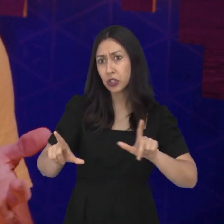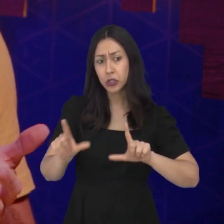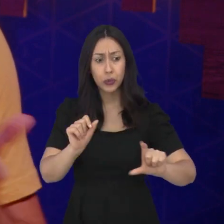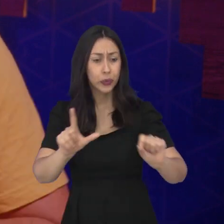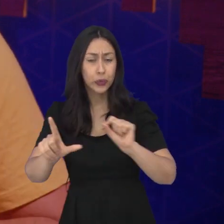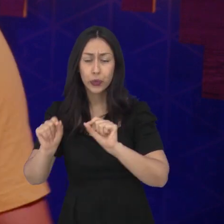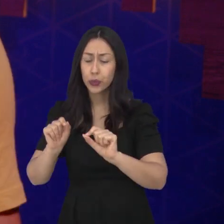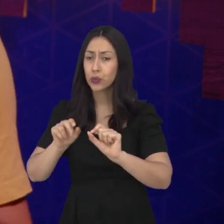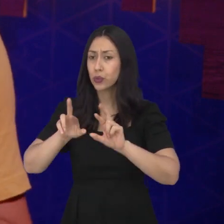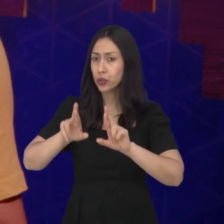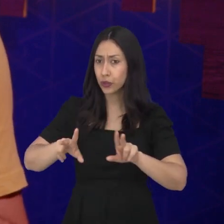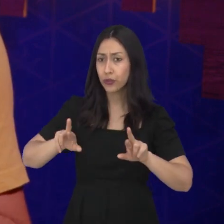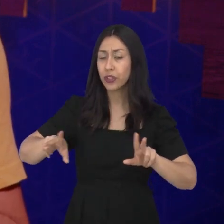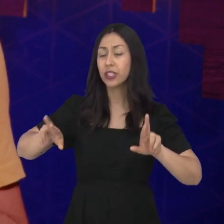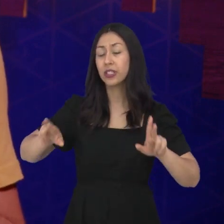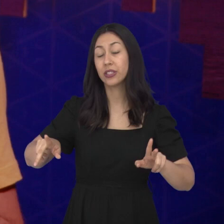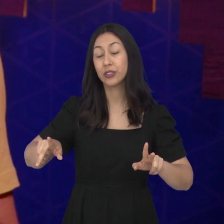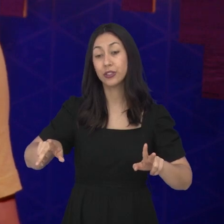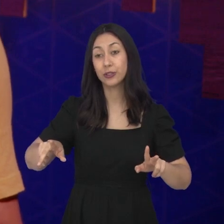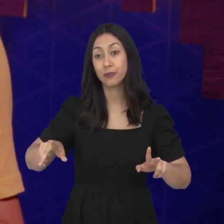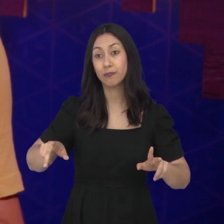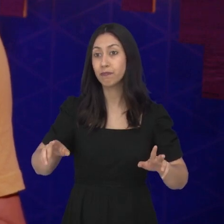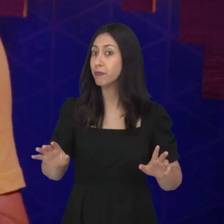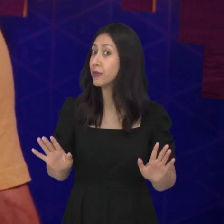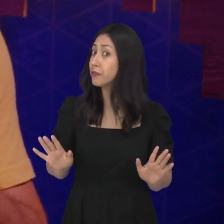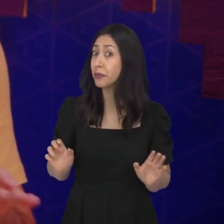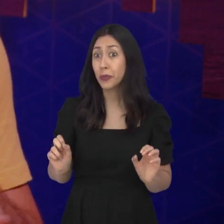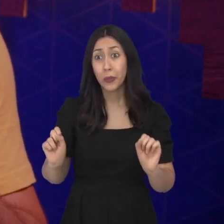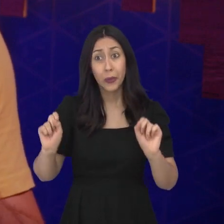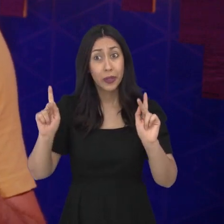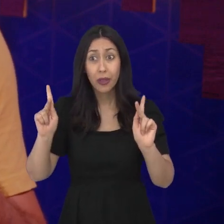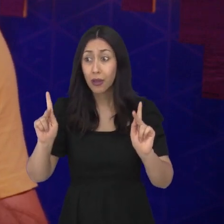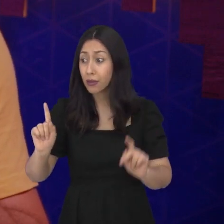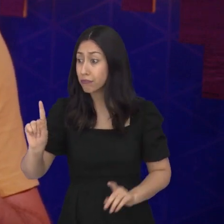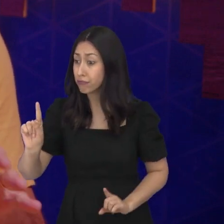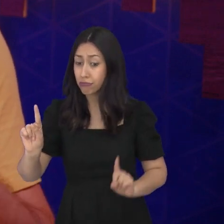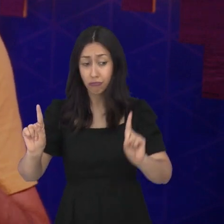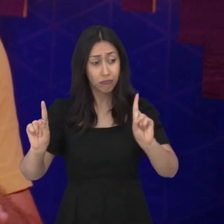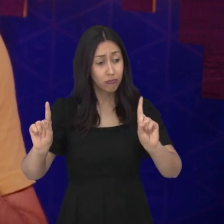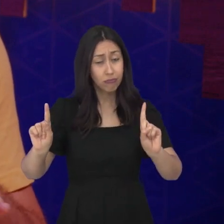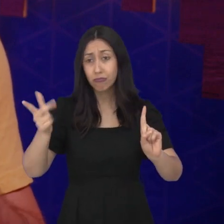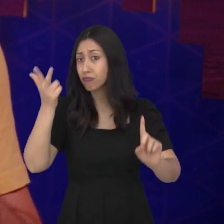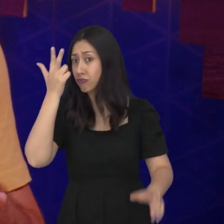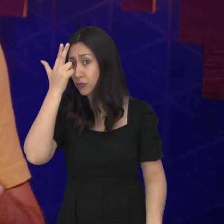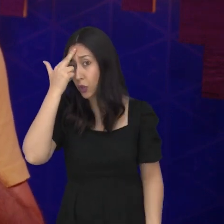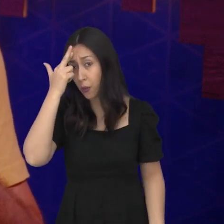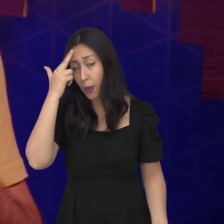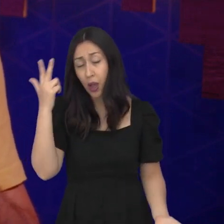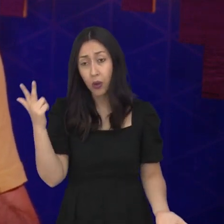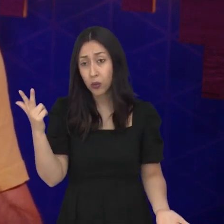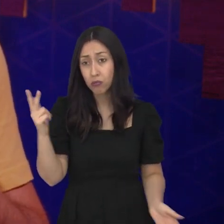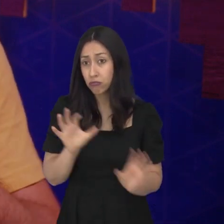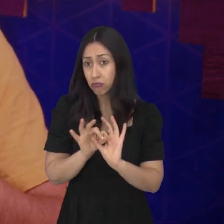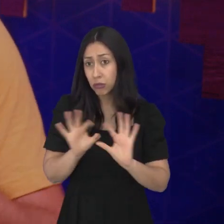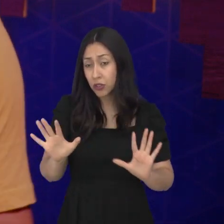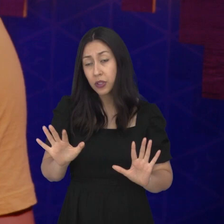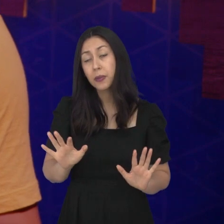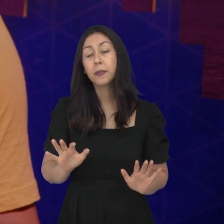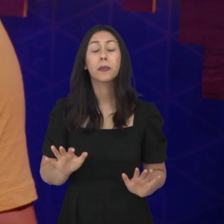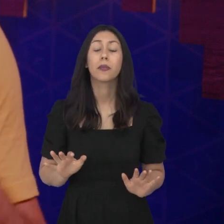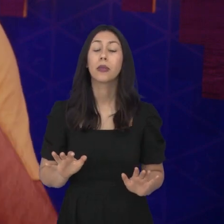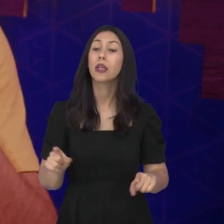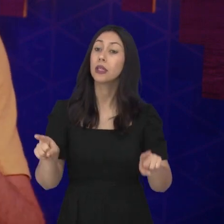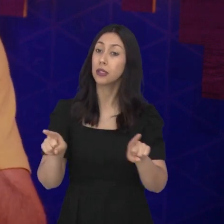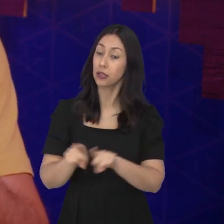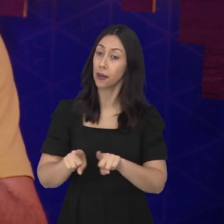escolhas diferentes e assim, e tá tudo bem com cada escolha delas, né? Sim.